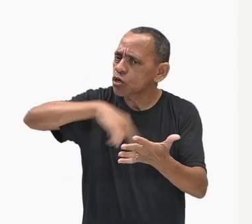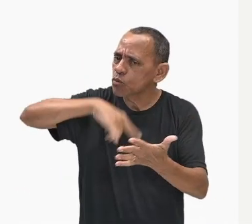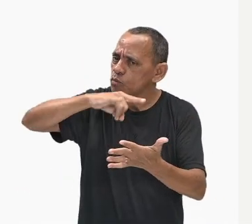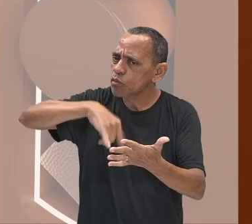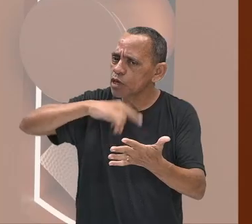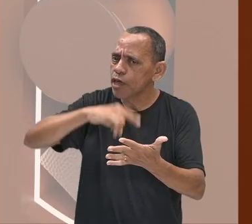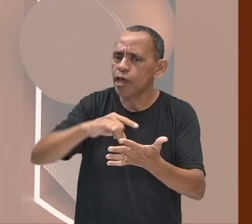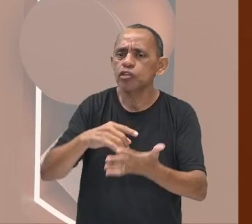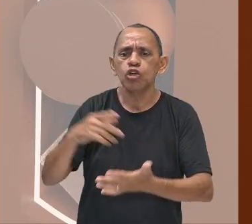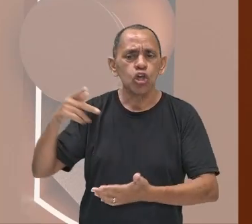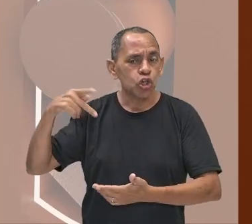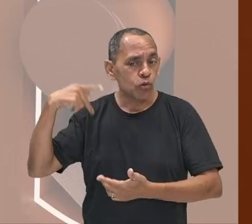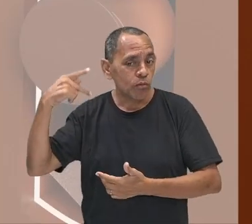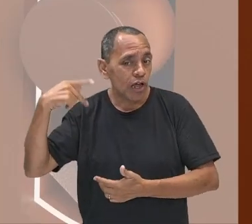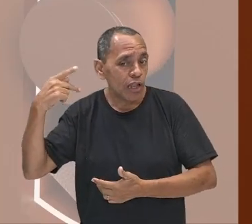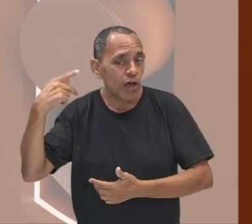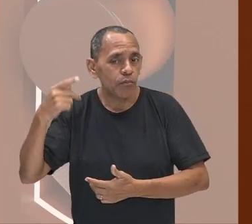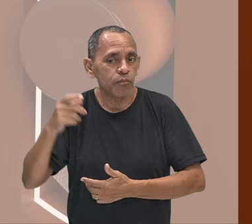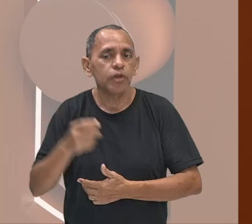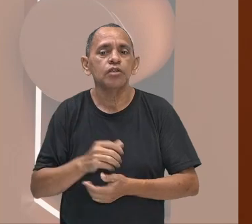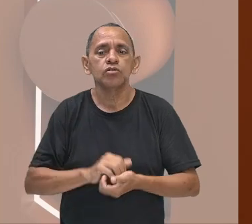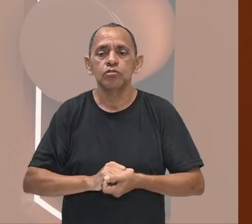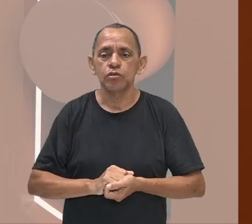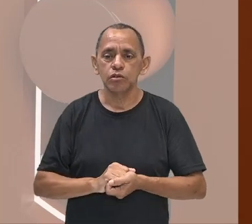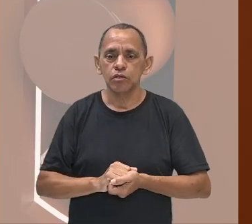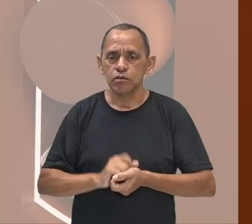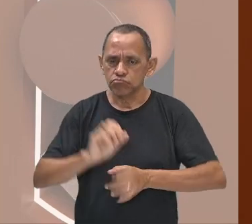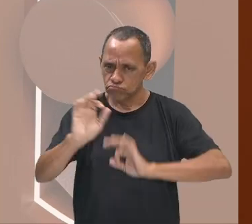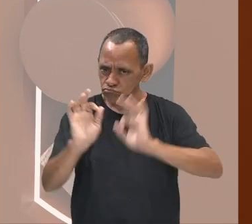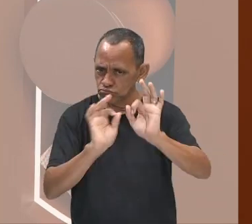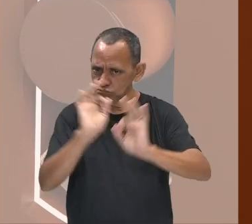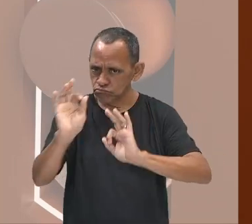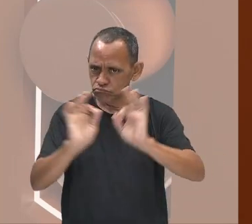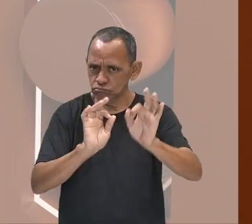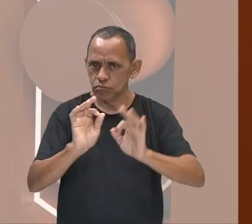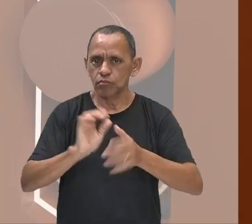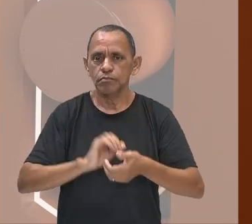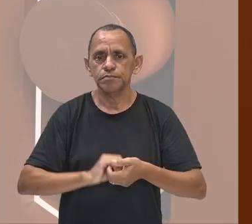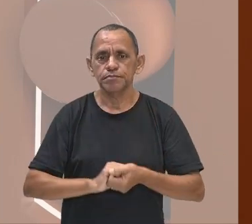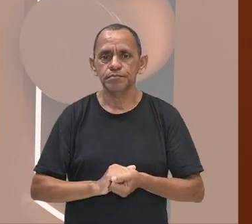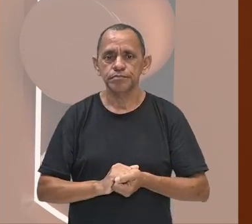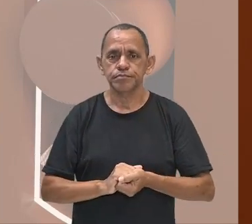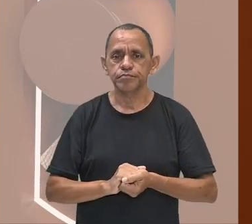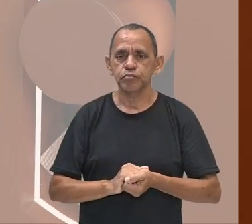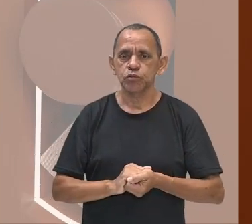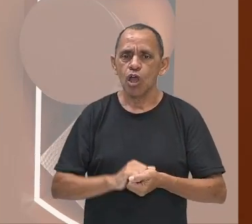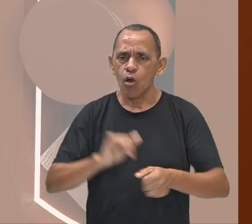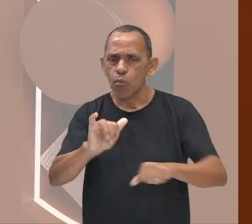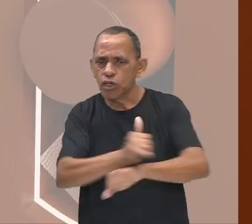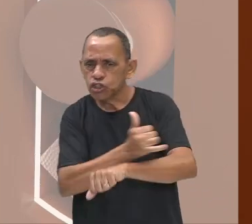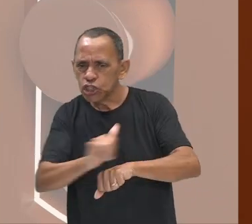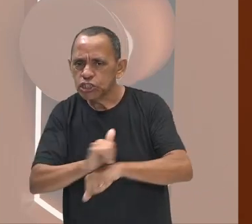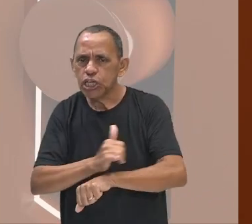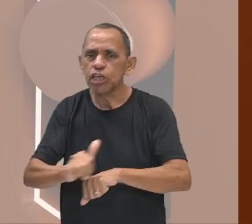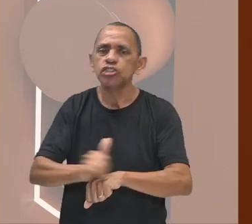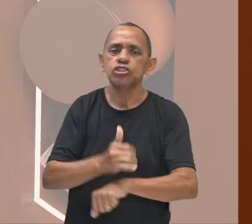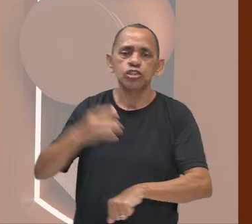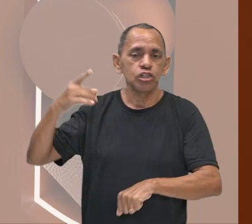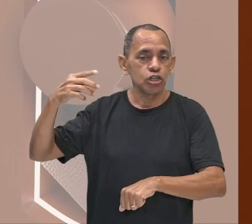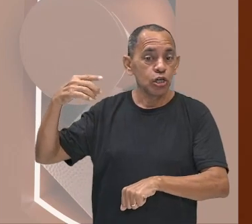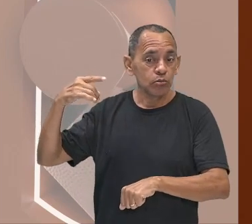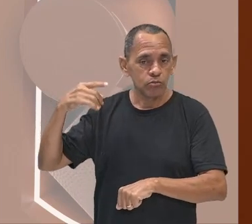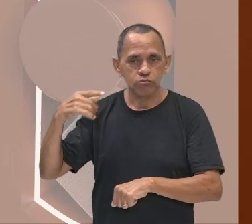ao parlamento. Foi uma manobra política que meio que evitou um conflito armado e fez com